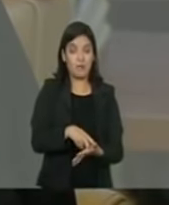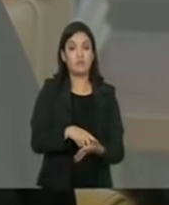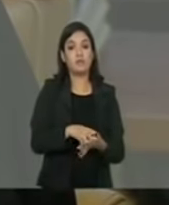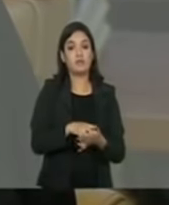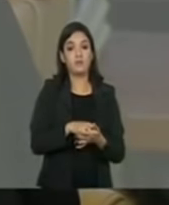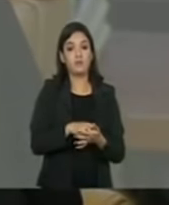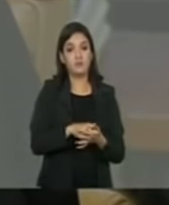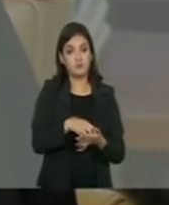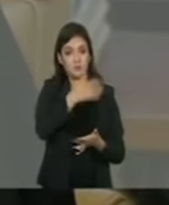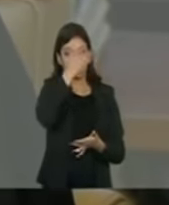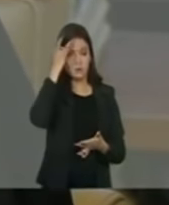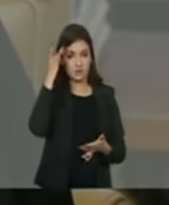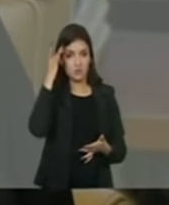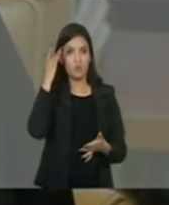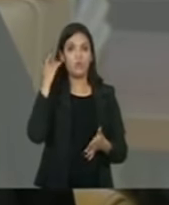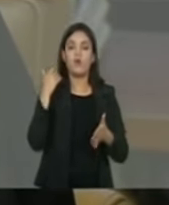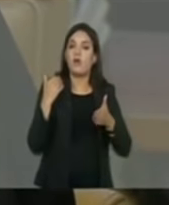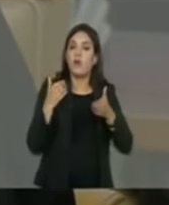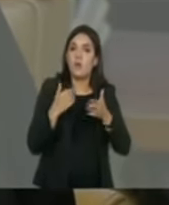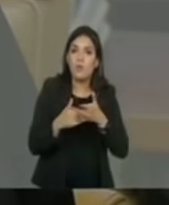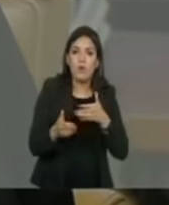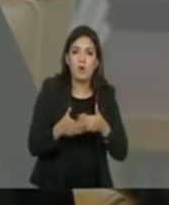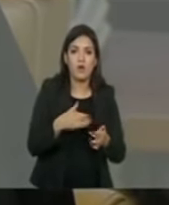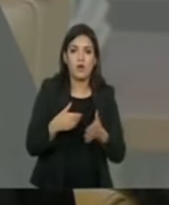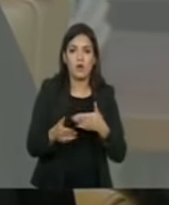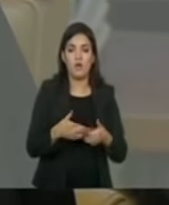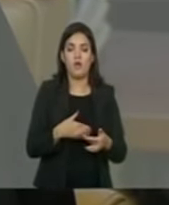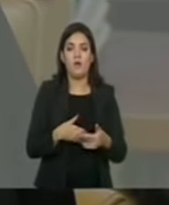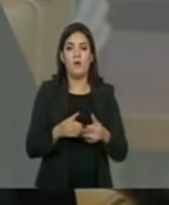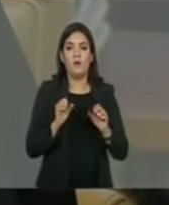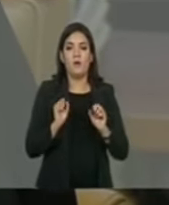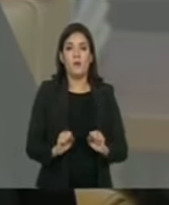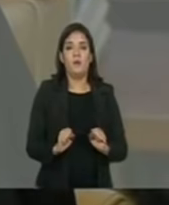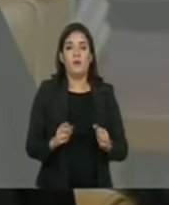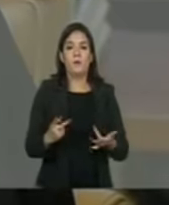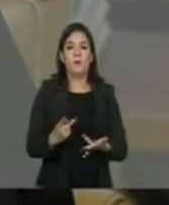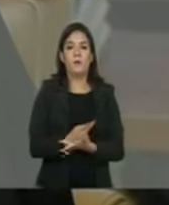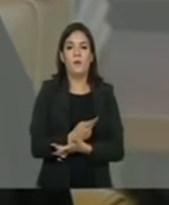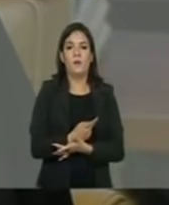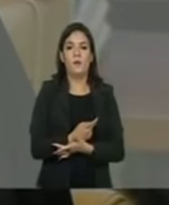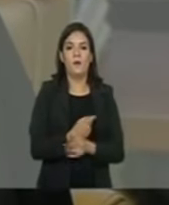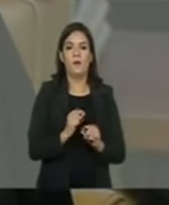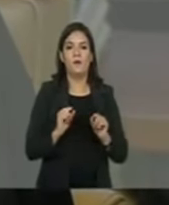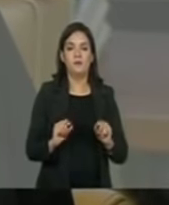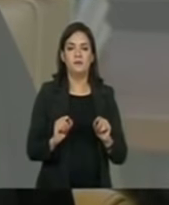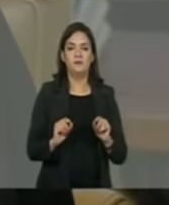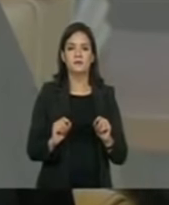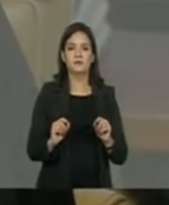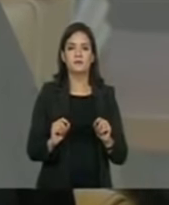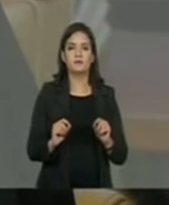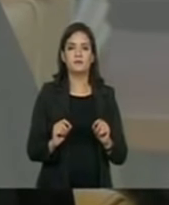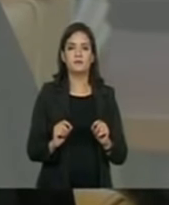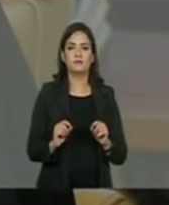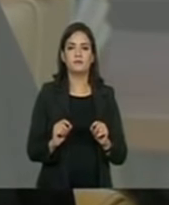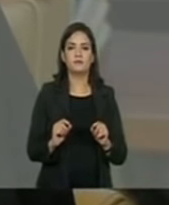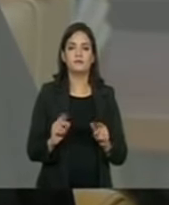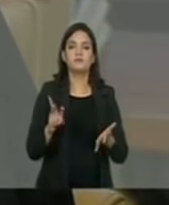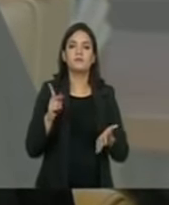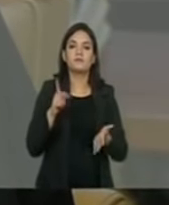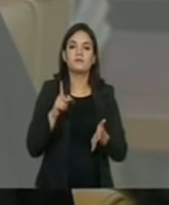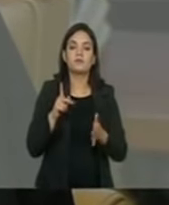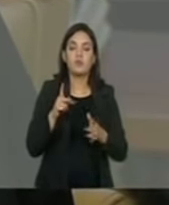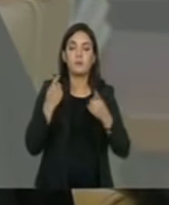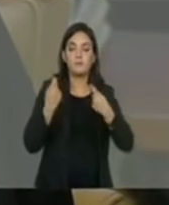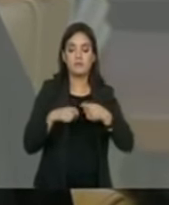condenado há qualquer condenado dependerem para efeitos de sua efetivação do trânsito em julgado